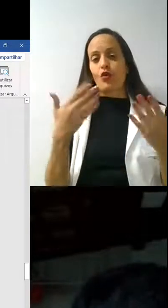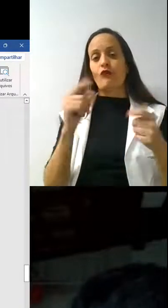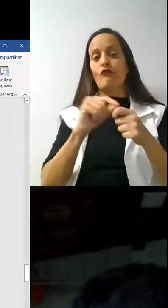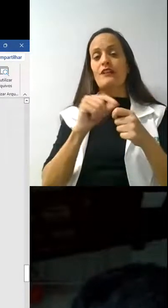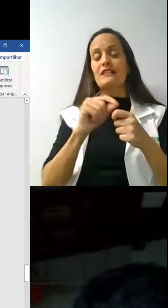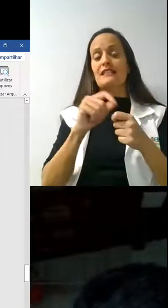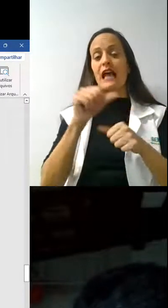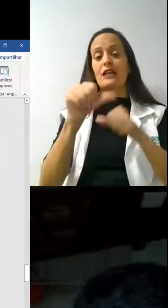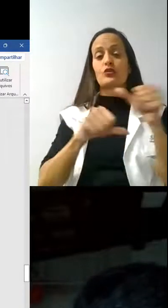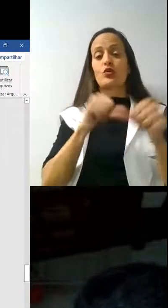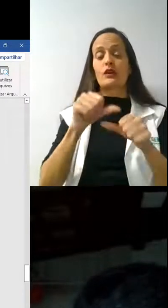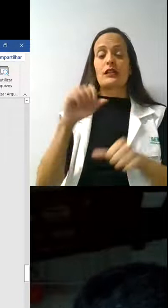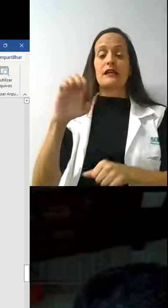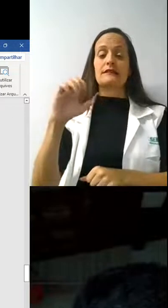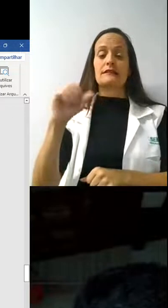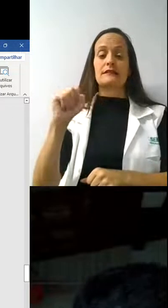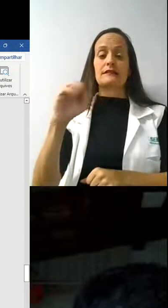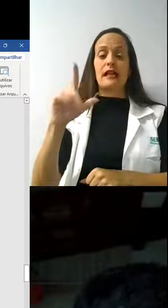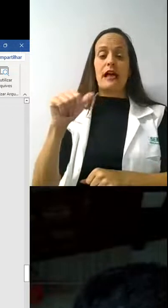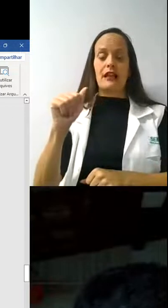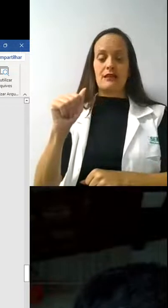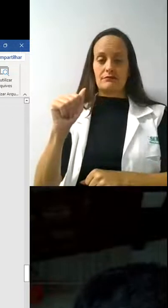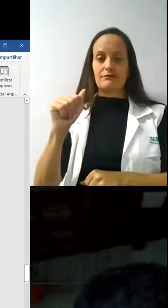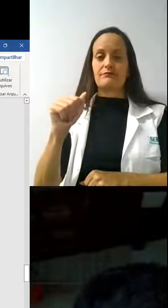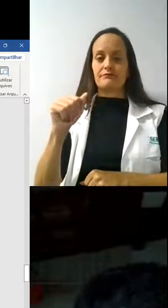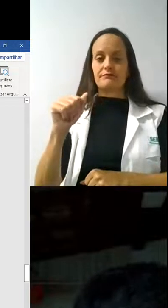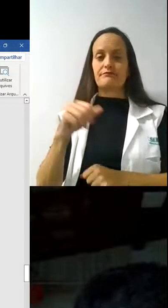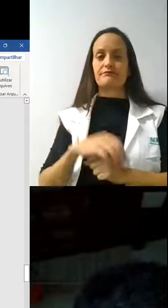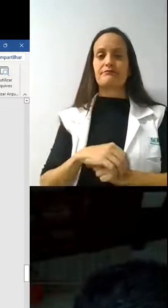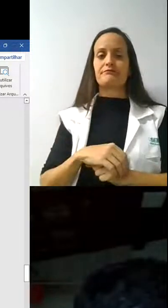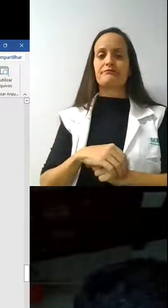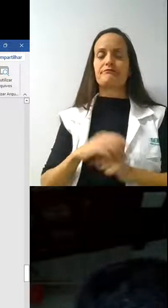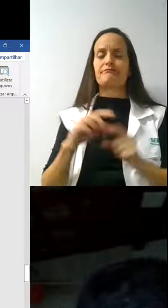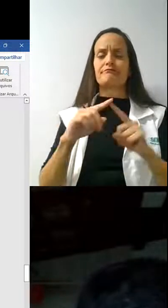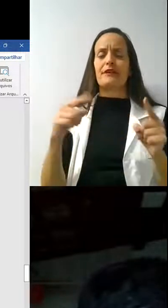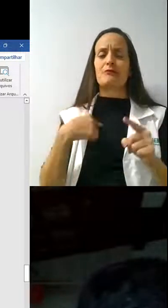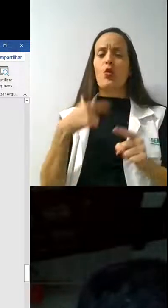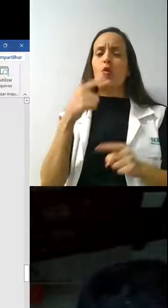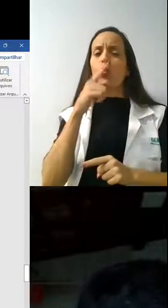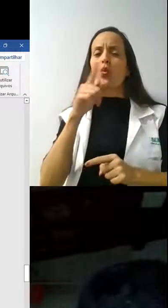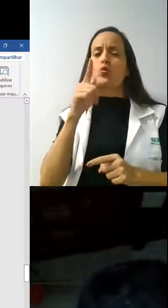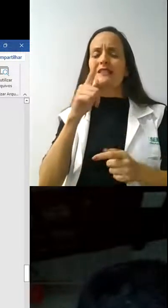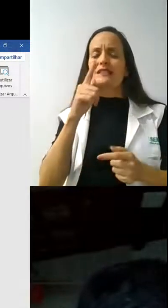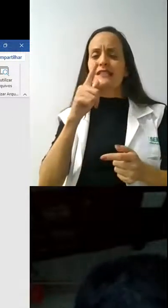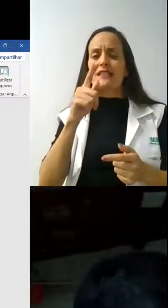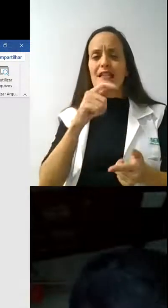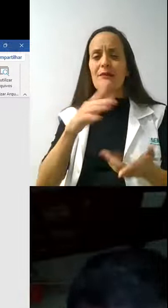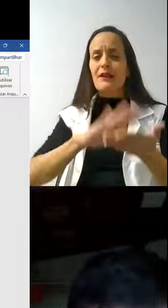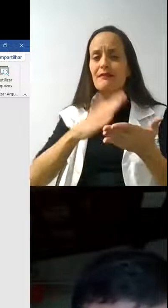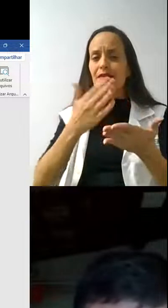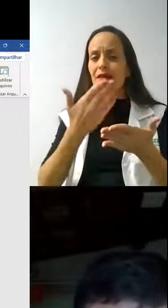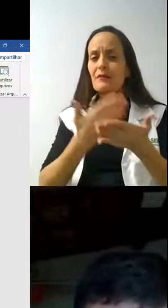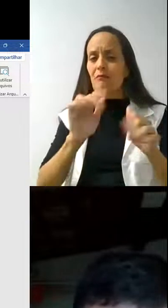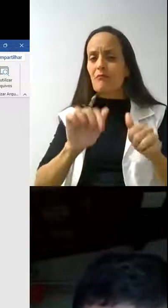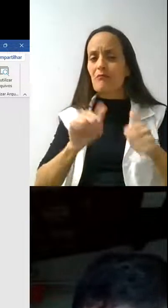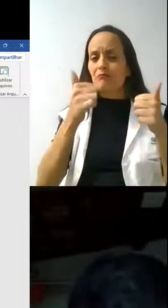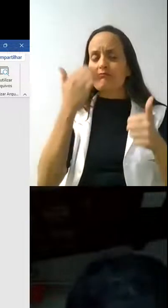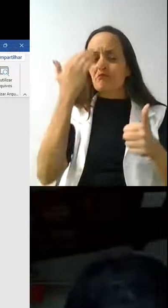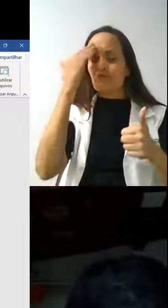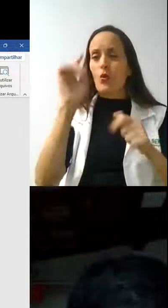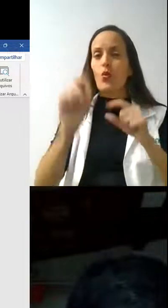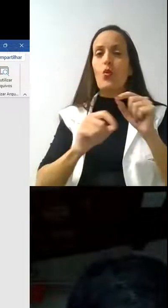gente tem diferentes escalas, ó, né? Só que aqui, para poder complementar e auxiliar na interpretação, o que que eu vou fazer?